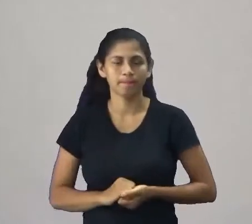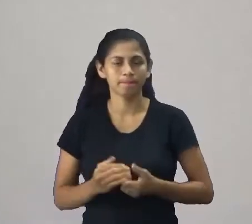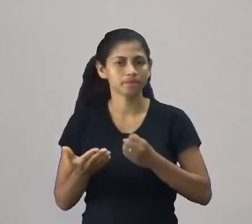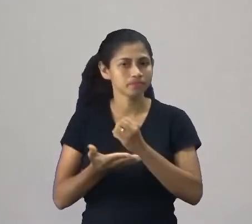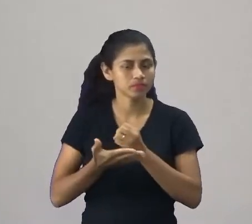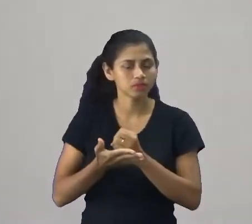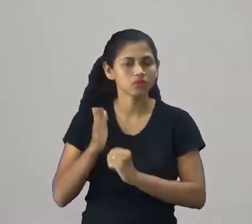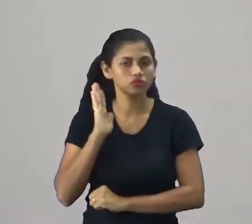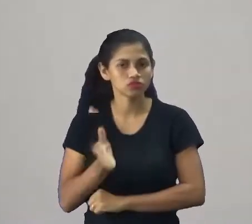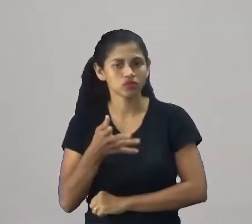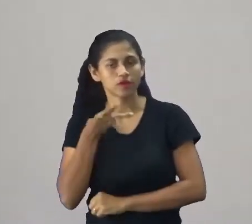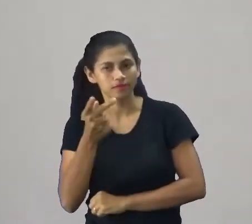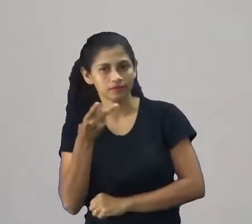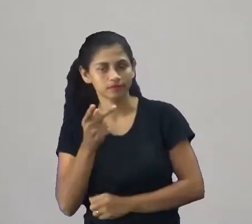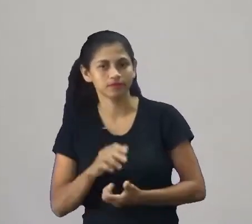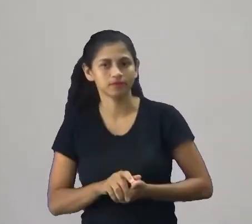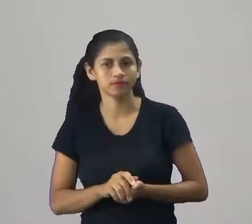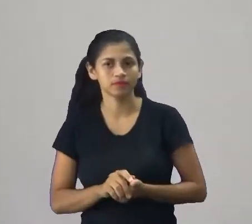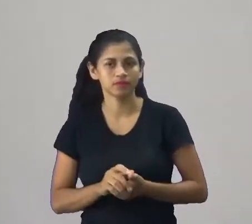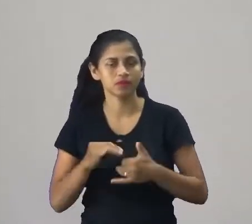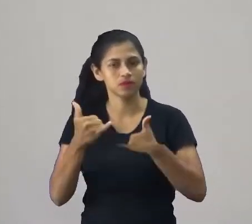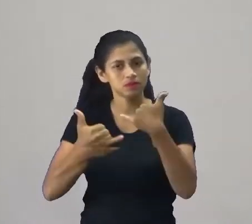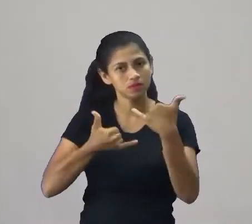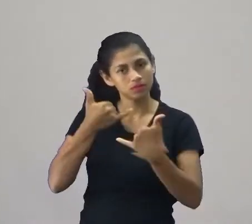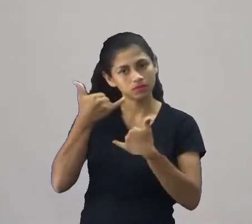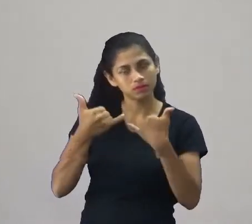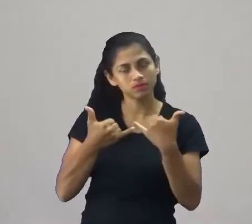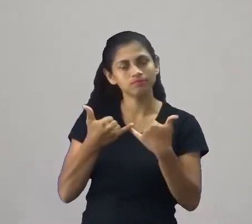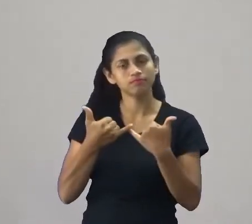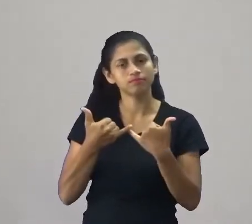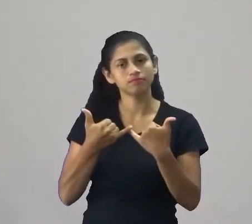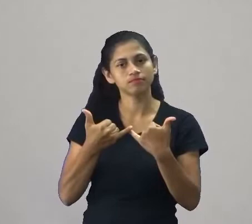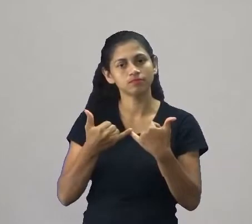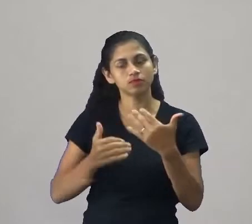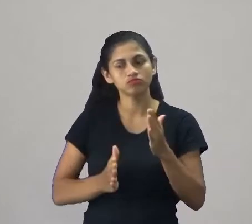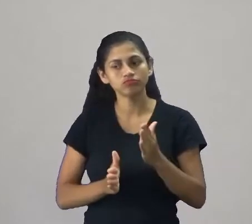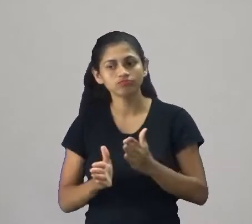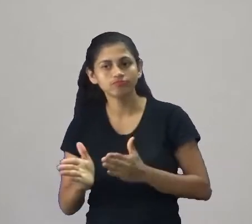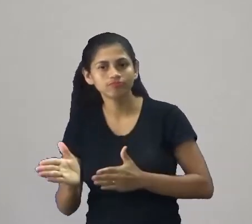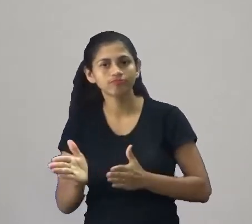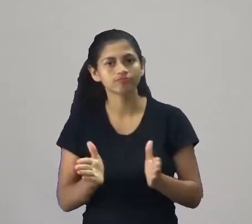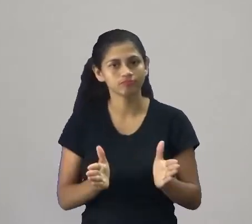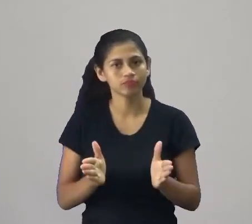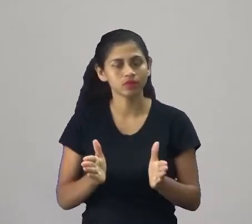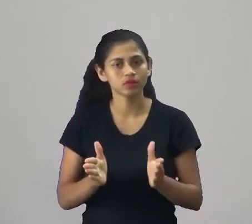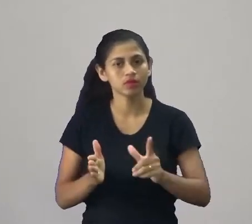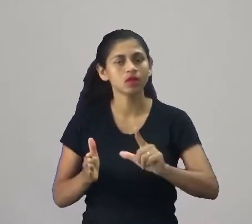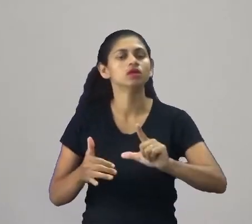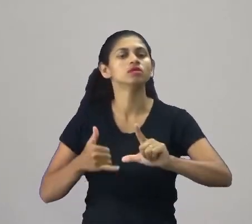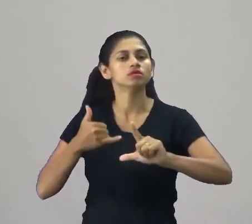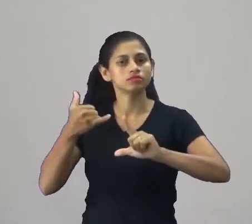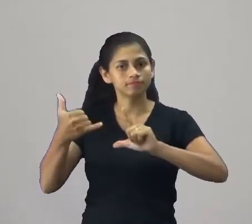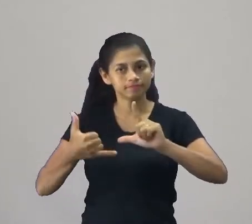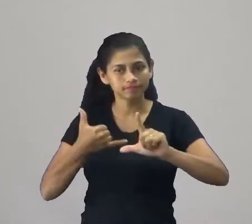que eu já citei aqui. A brincadeira, ela vai pelo viés da ludicidade, nos